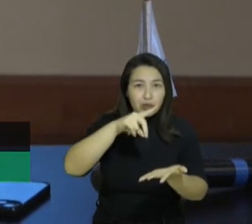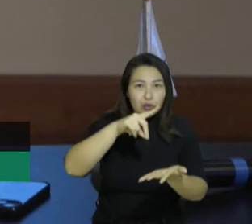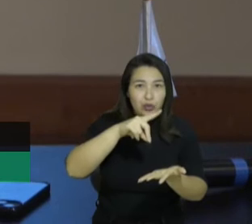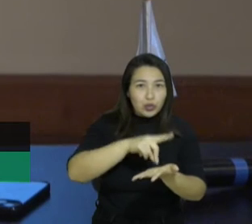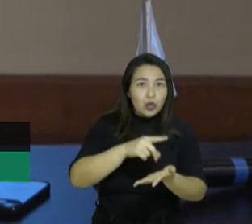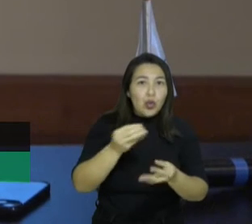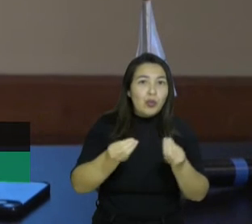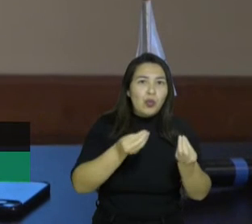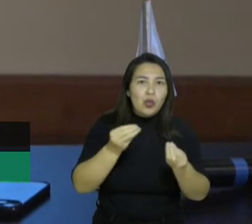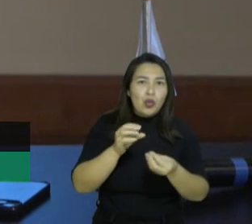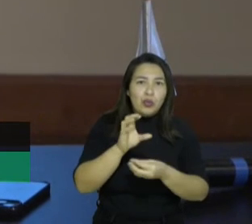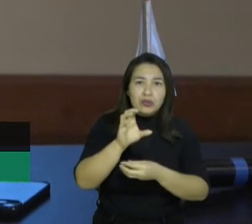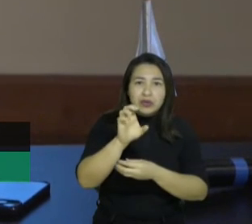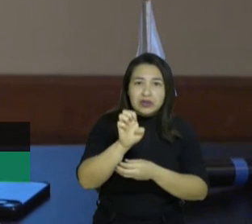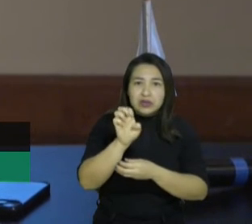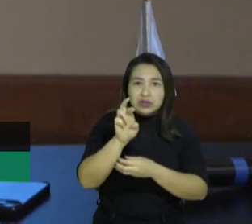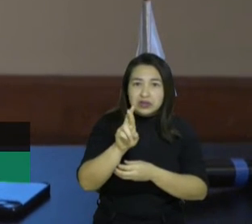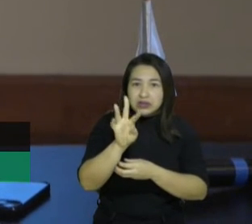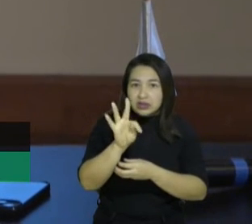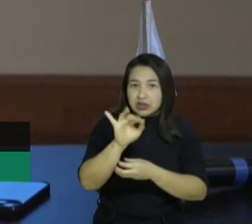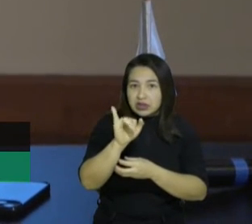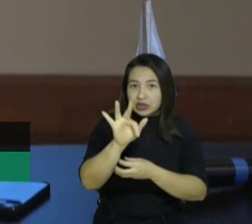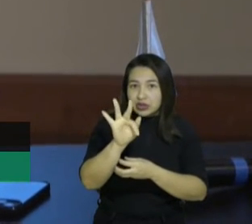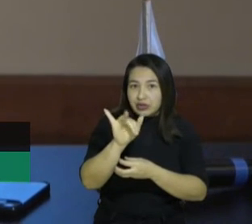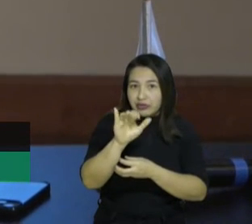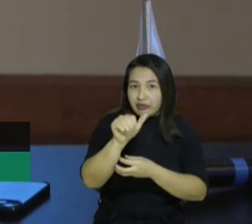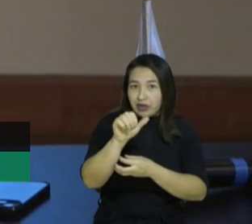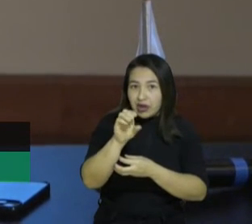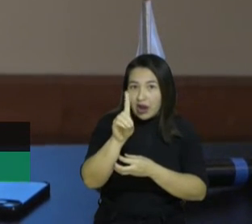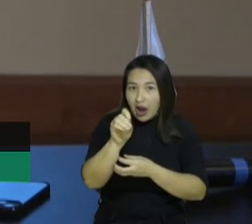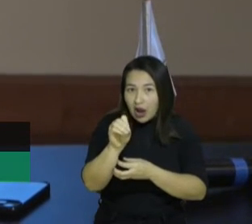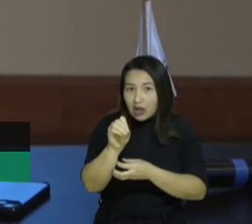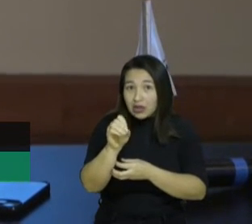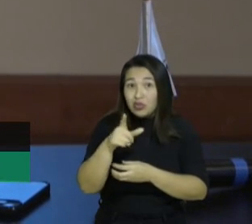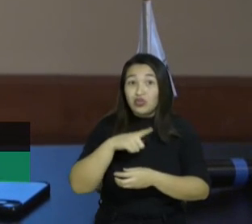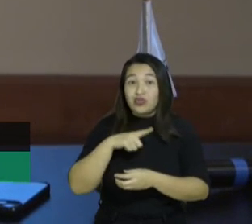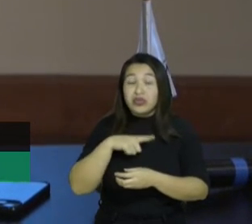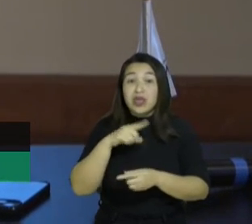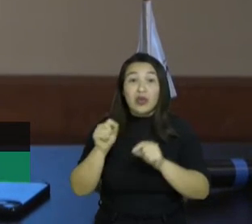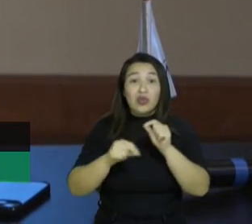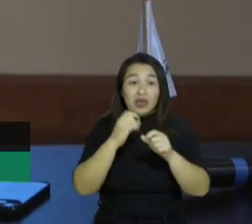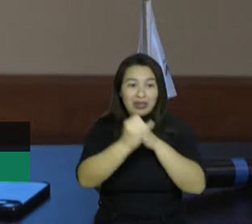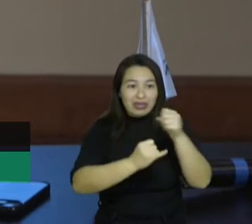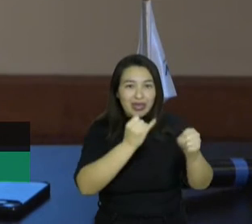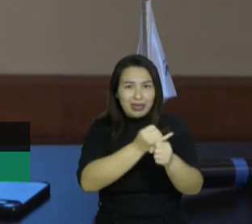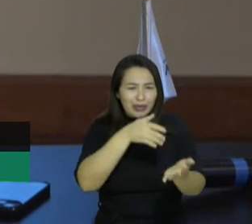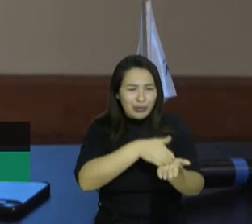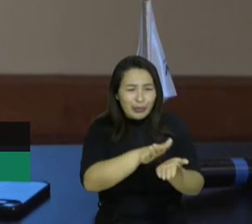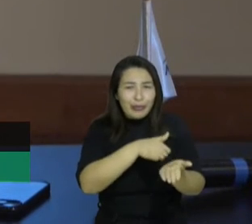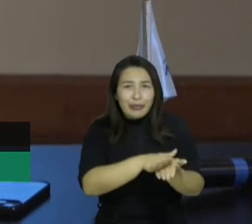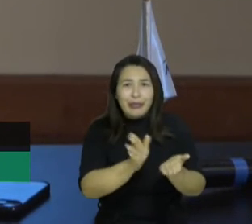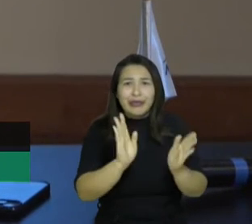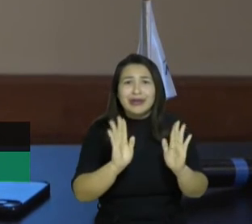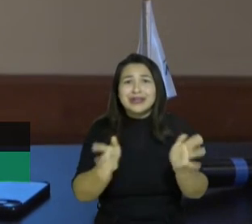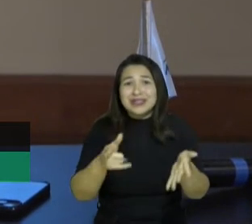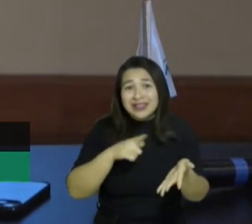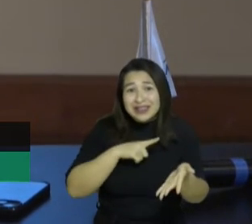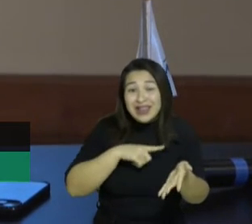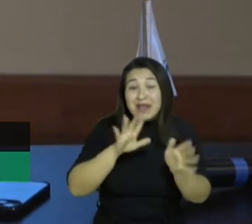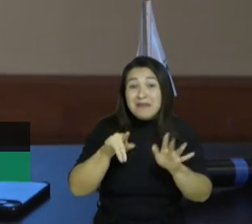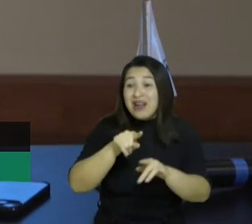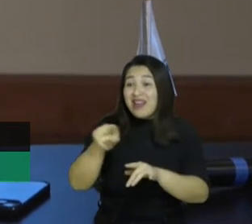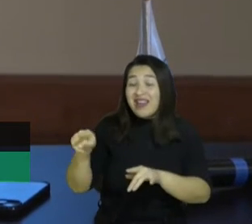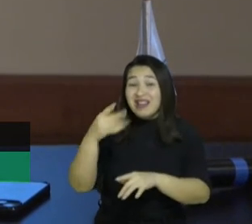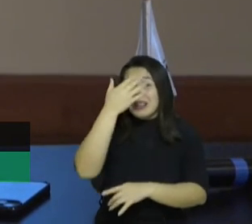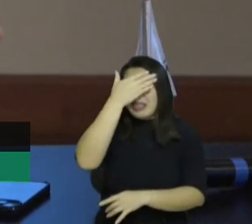ah esquecia papel a gente tá no mundo digital a gente já tem um acord de livre comércio Mas isso não foi implementado na prática Porque não houve